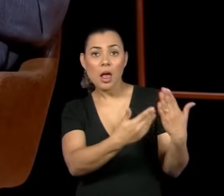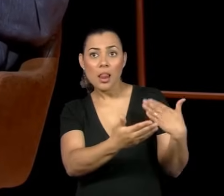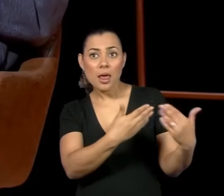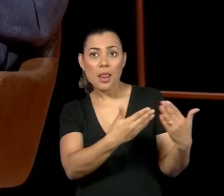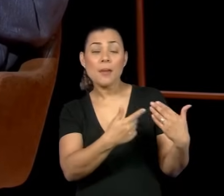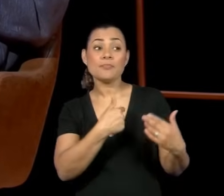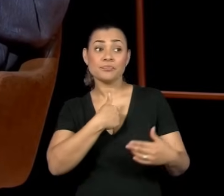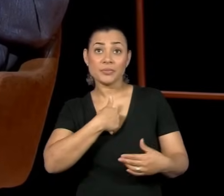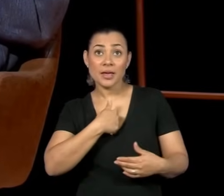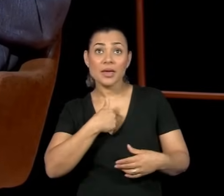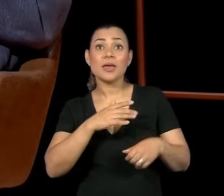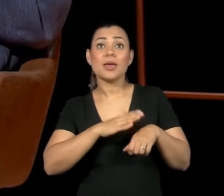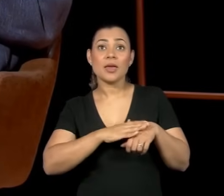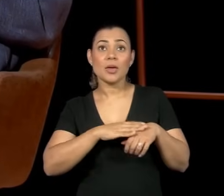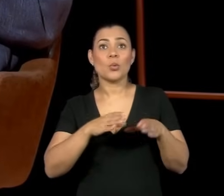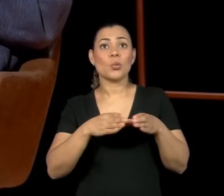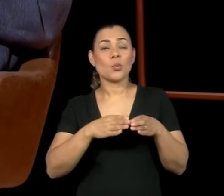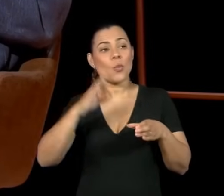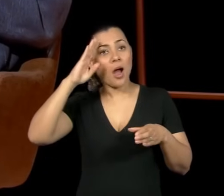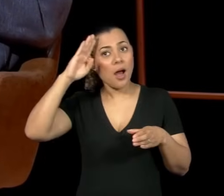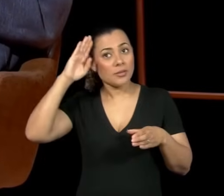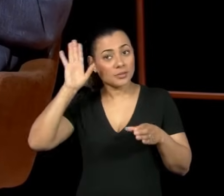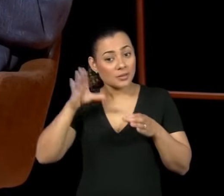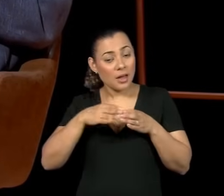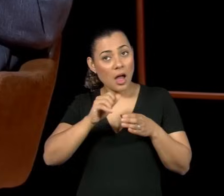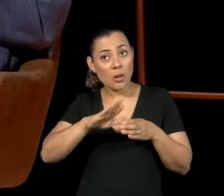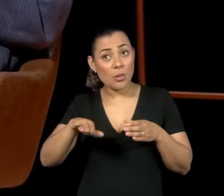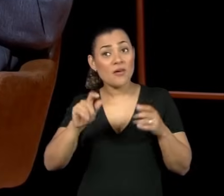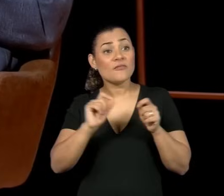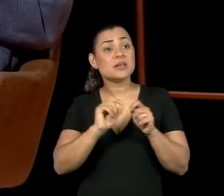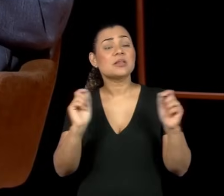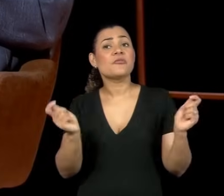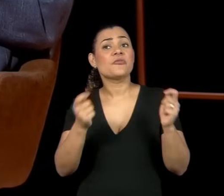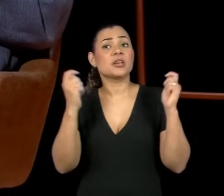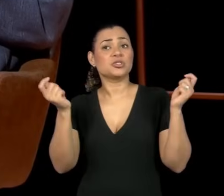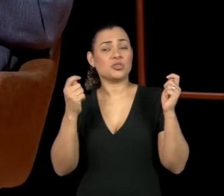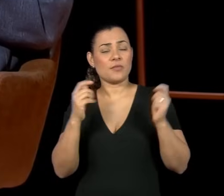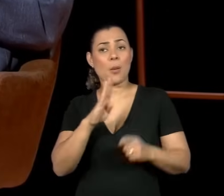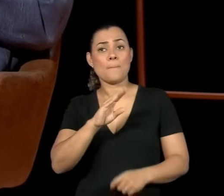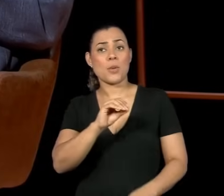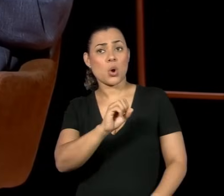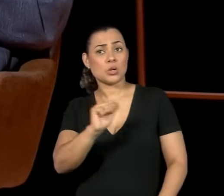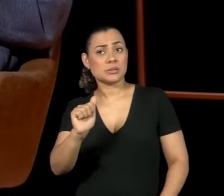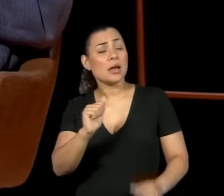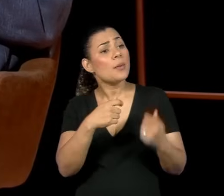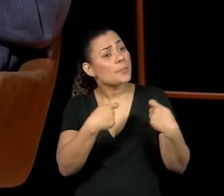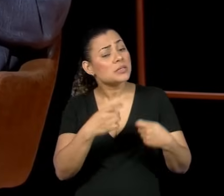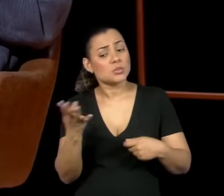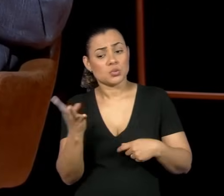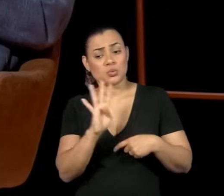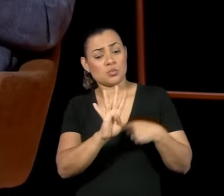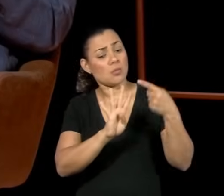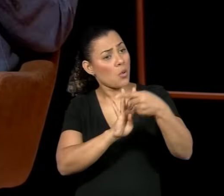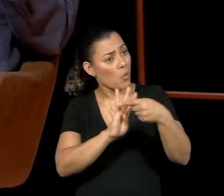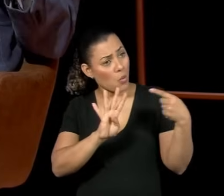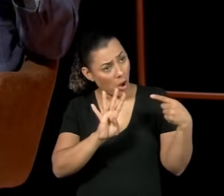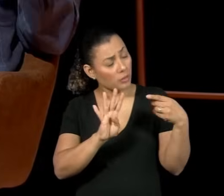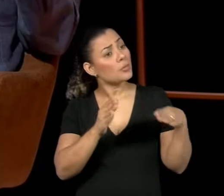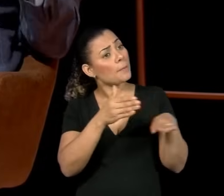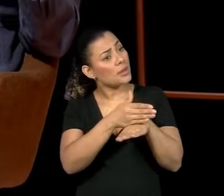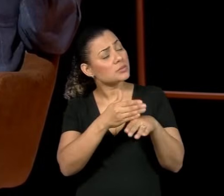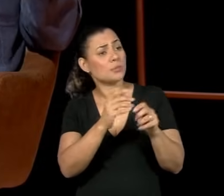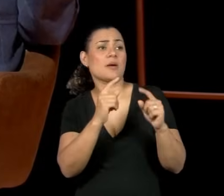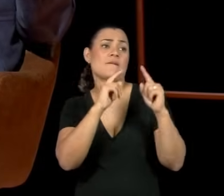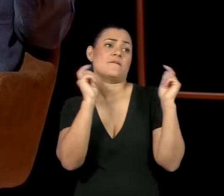sou presidente do Centro Acadêmico, estou fazendo um festival de Bossa Nova e eu preciso que esses 4 artistas... O festival